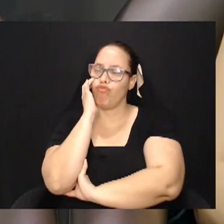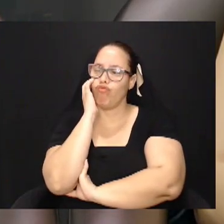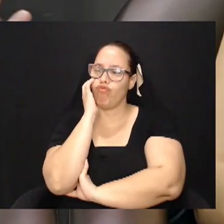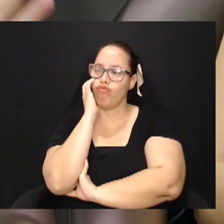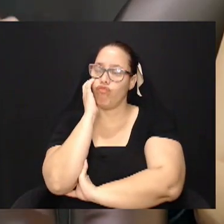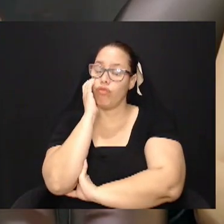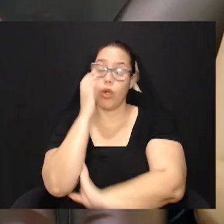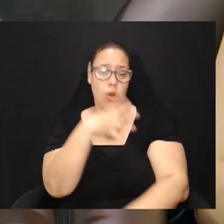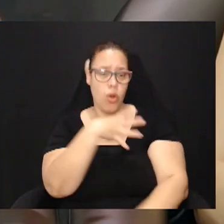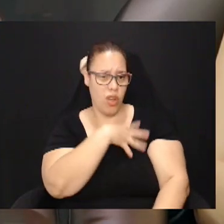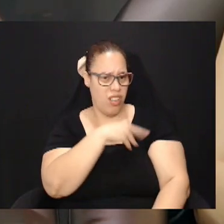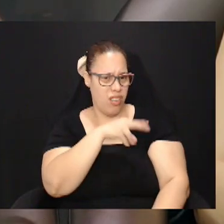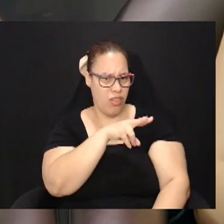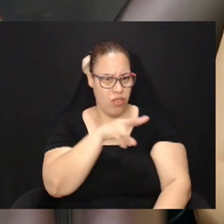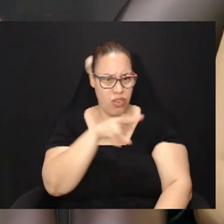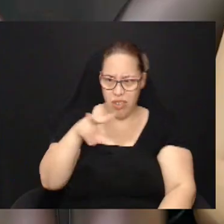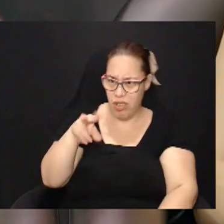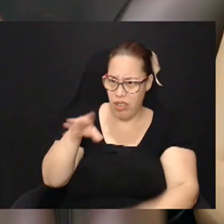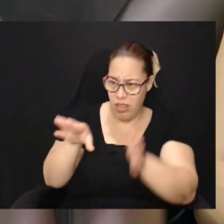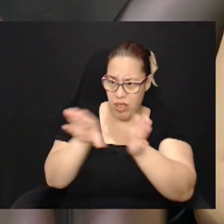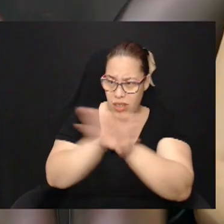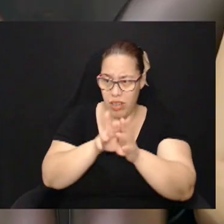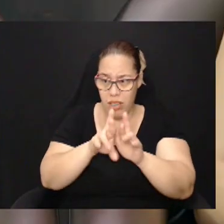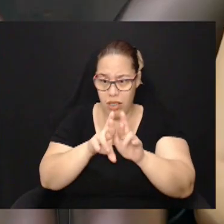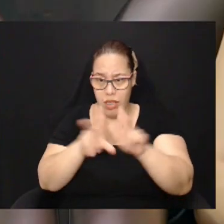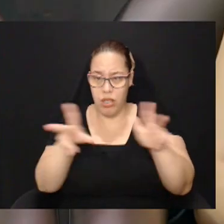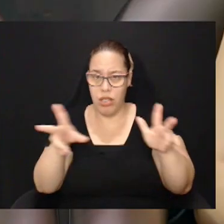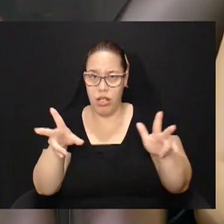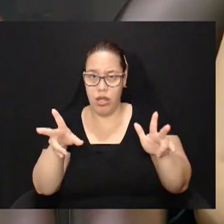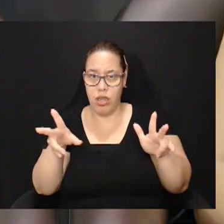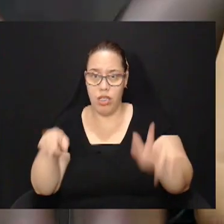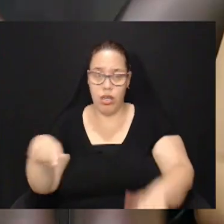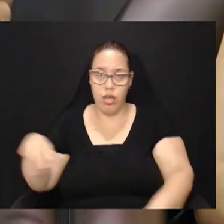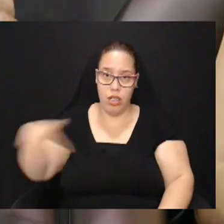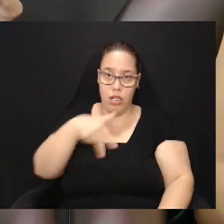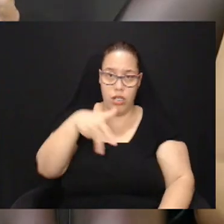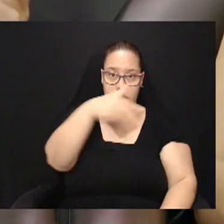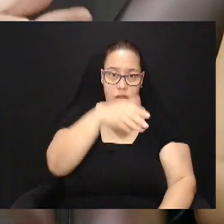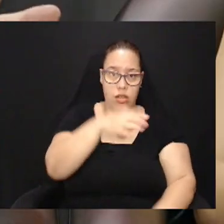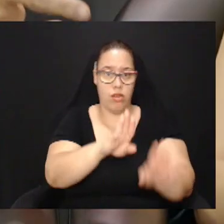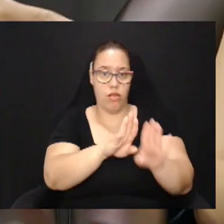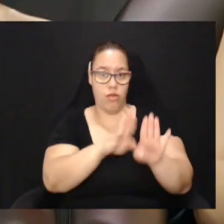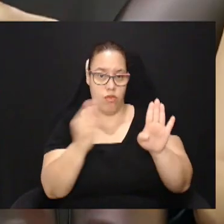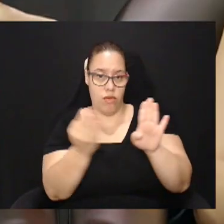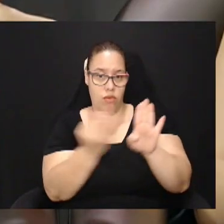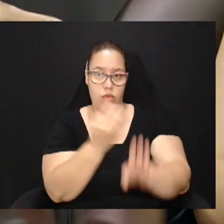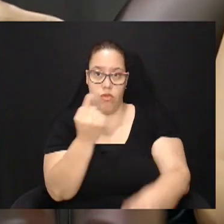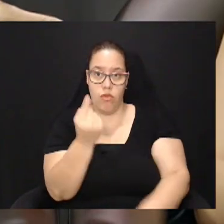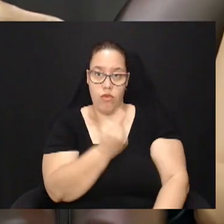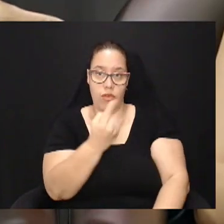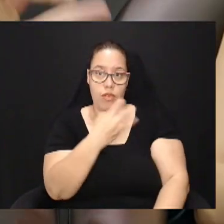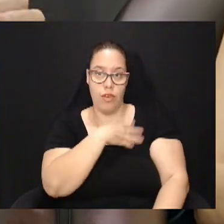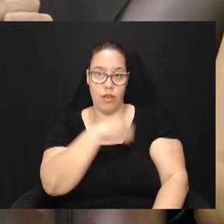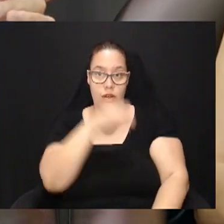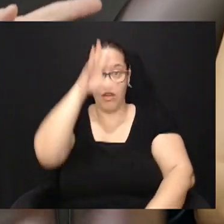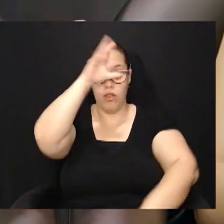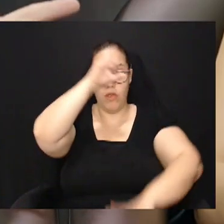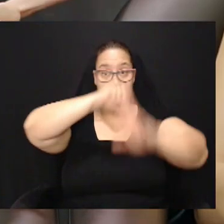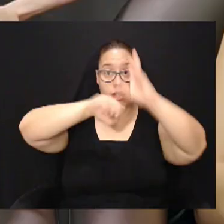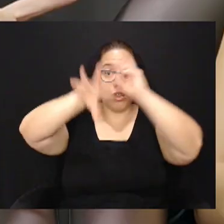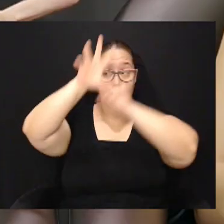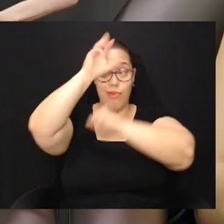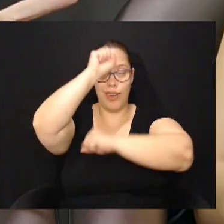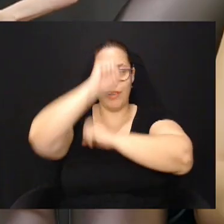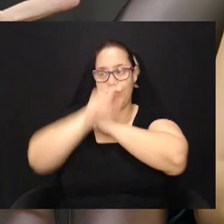ver você entrar diferente em casa e para o seu quarto se isolar. O seu filho vai aprender a entrar